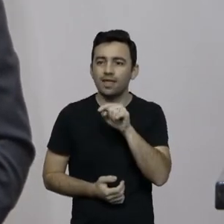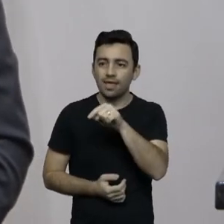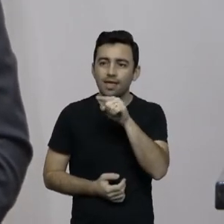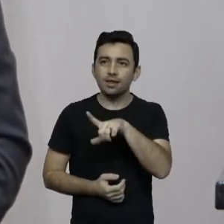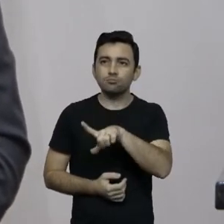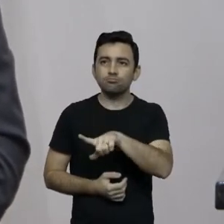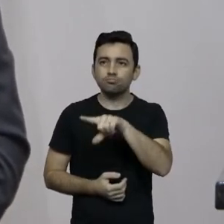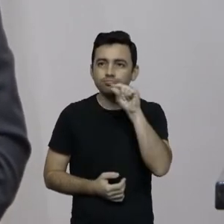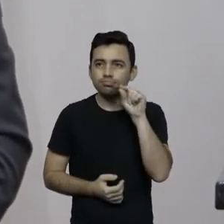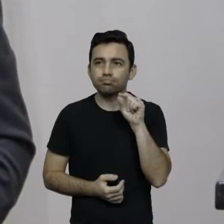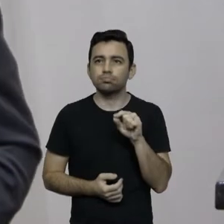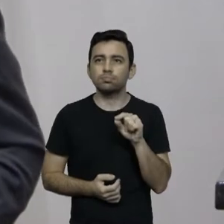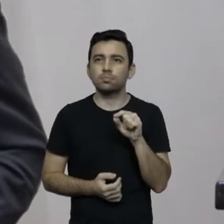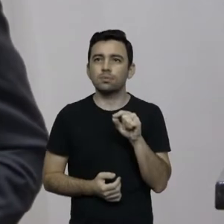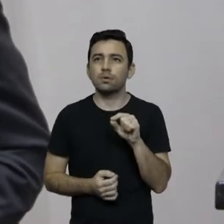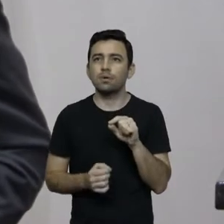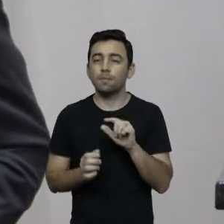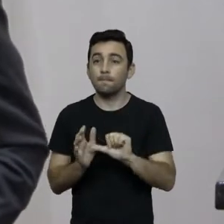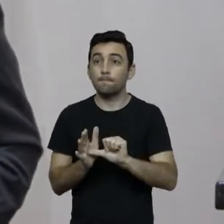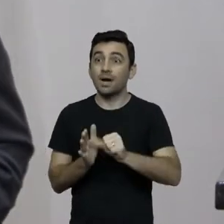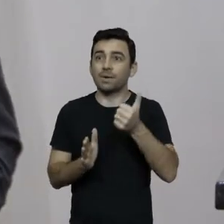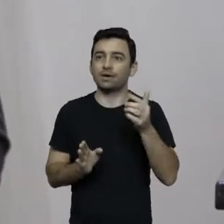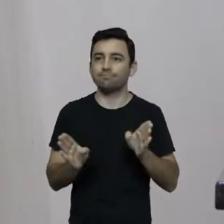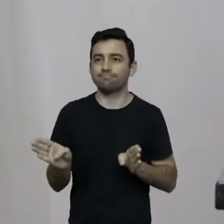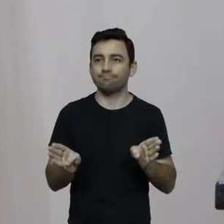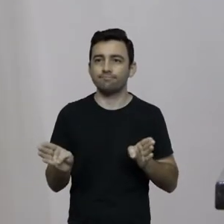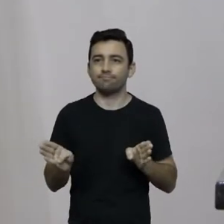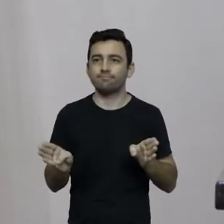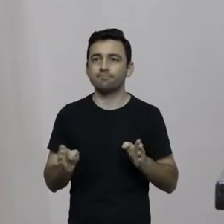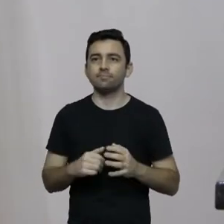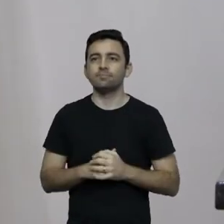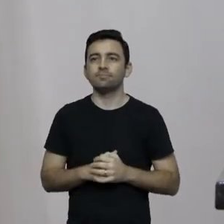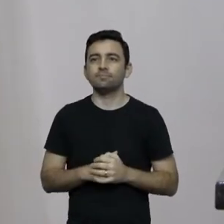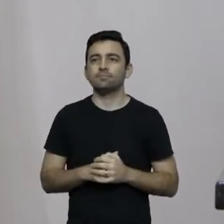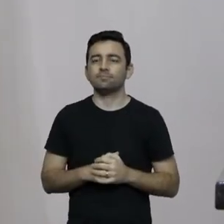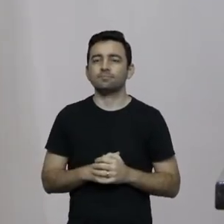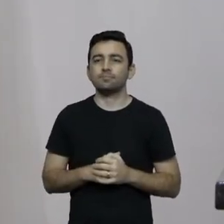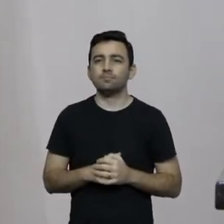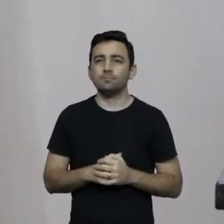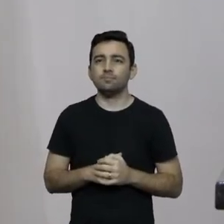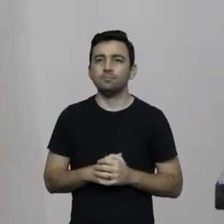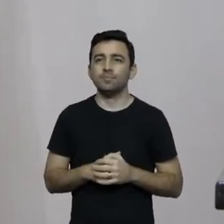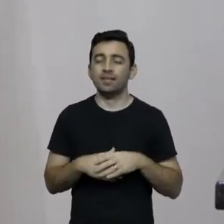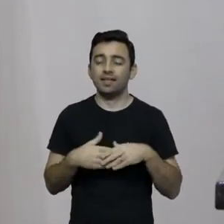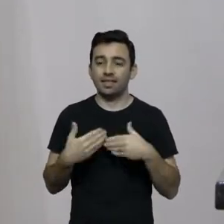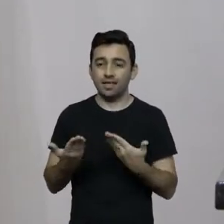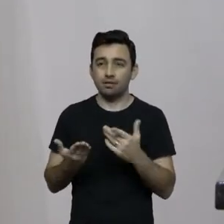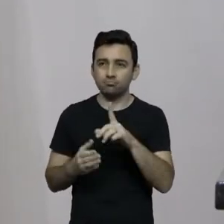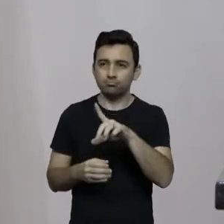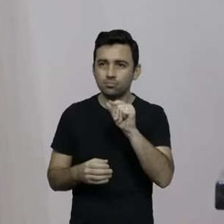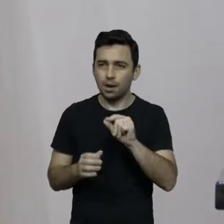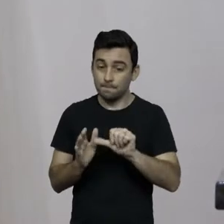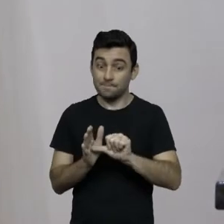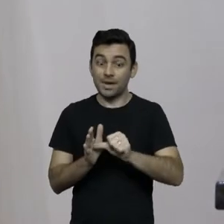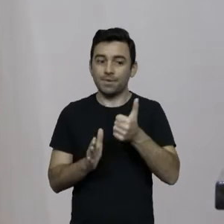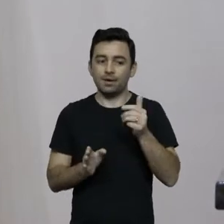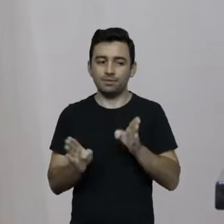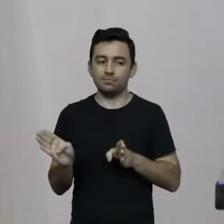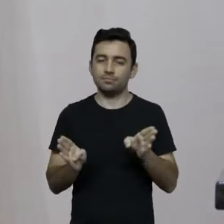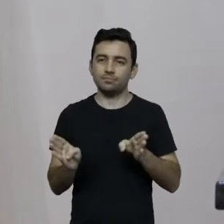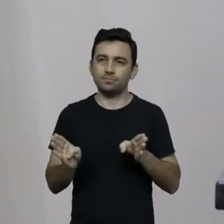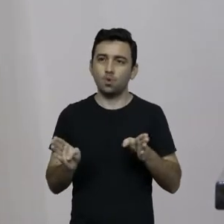eleito do primeiro mandato quando ele elegeu-se pelo primeiro mandato